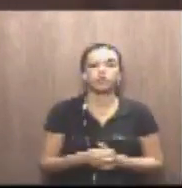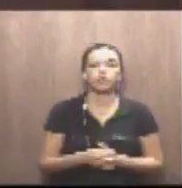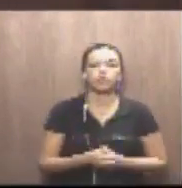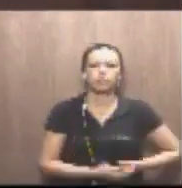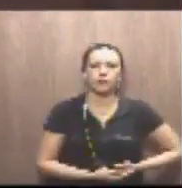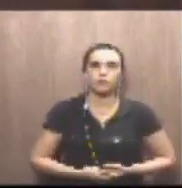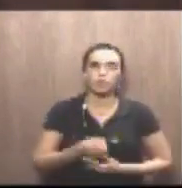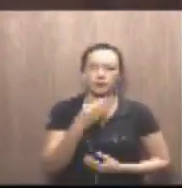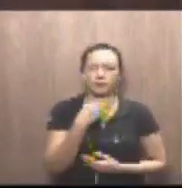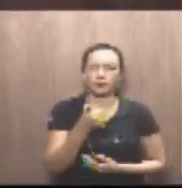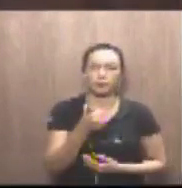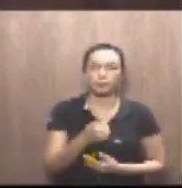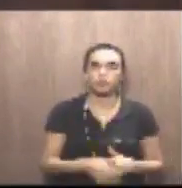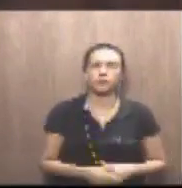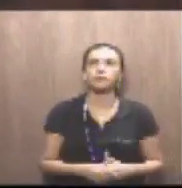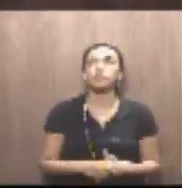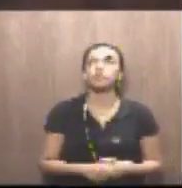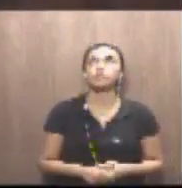bom.